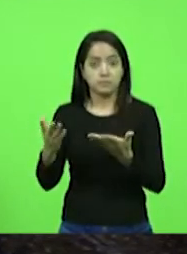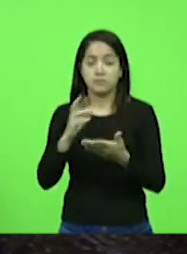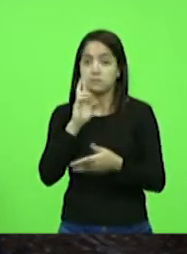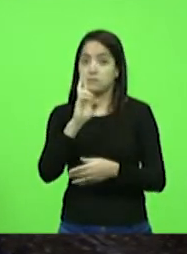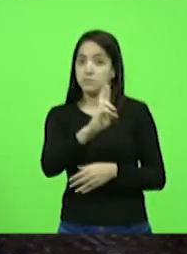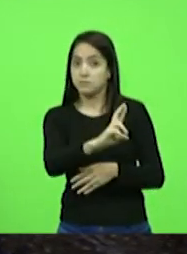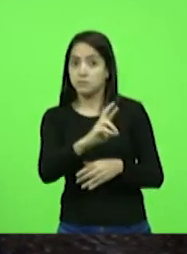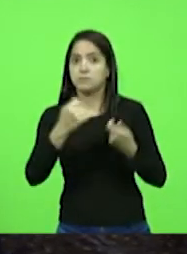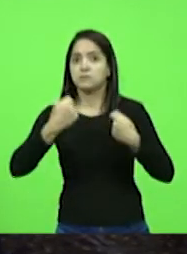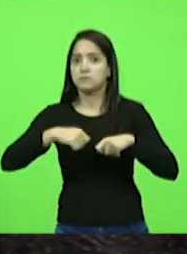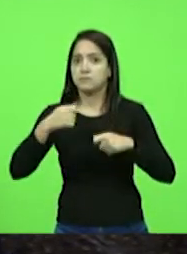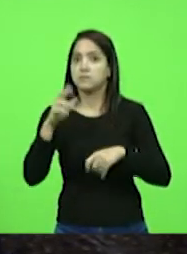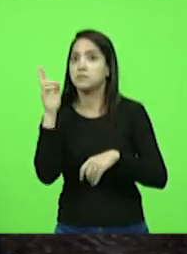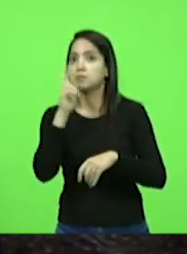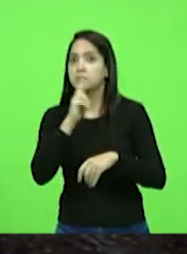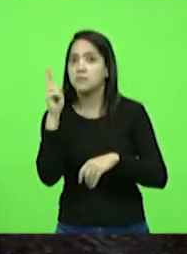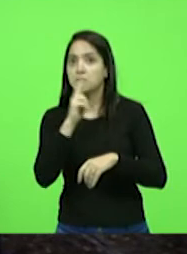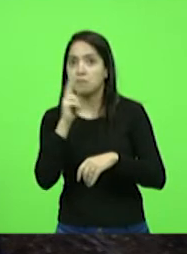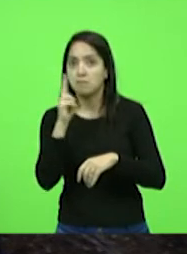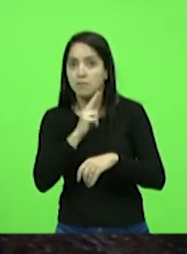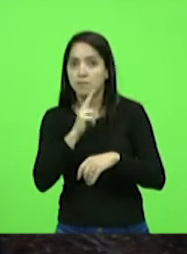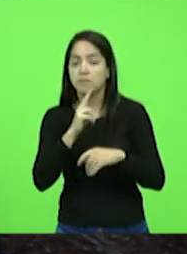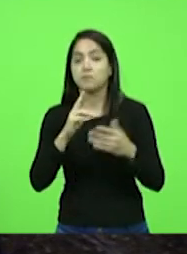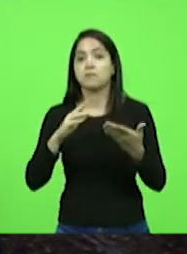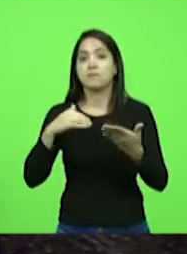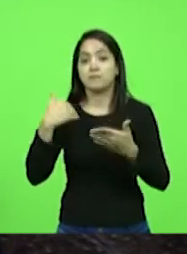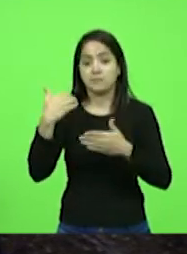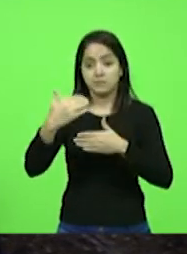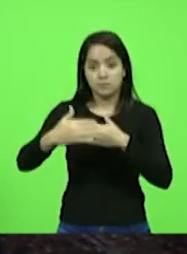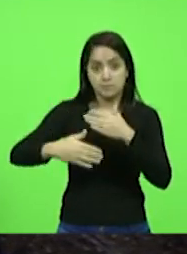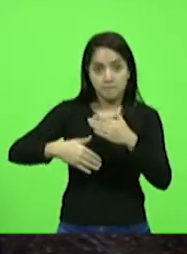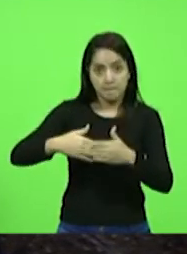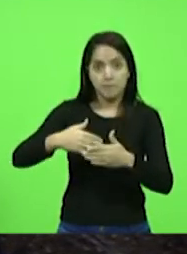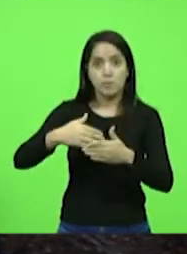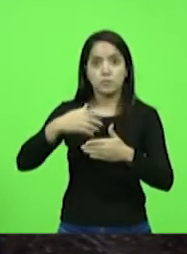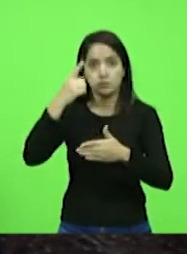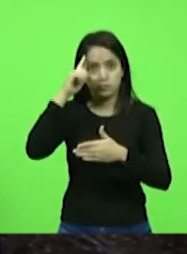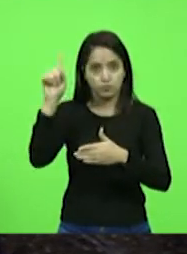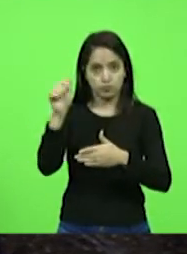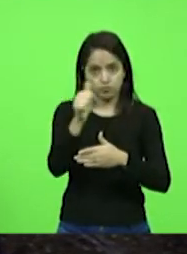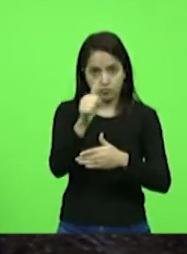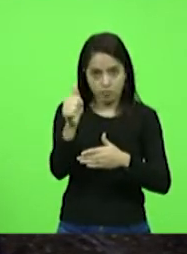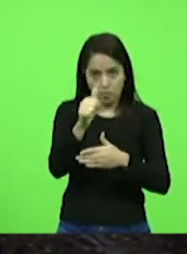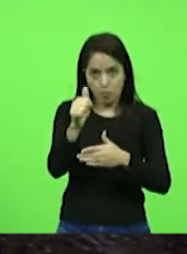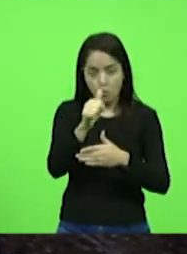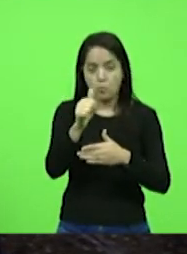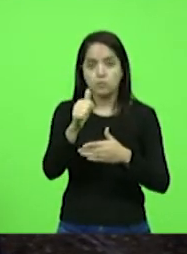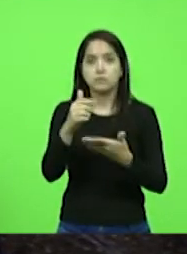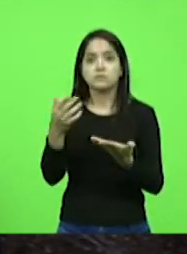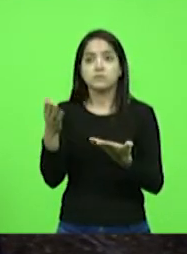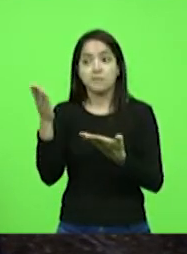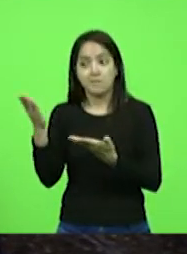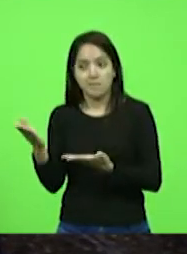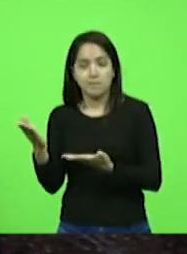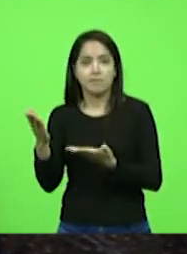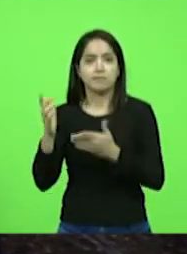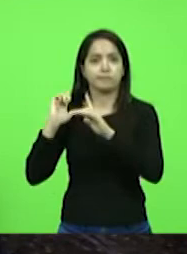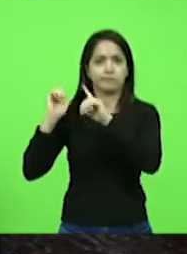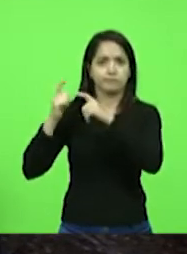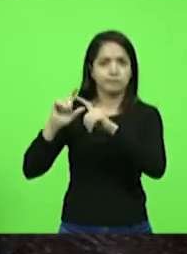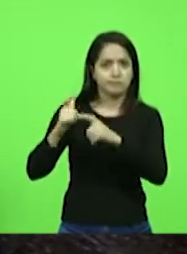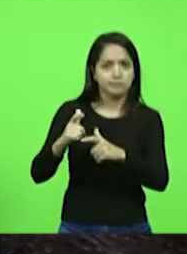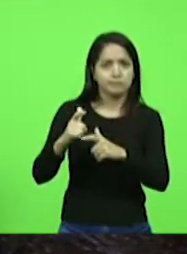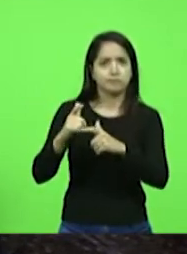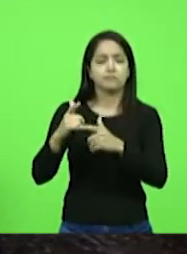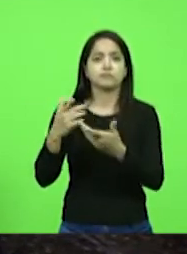tem que ser dada com urgência para que depois do dia 11 de novembro, a nossa governadora, que se diz conservadora, que se diz de